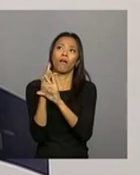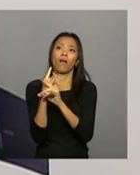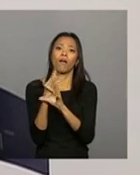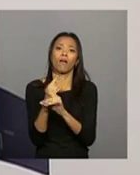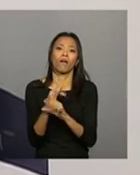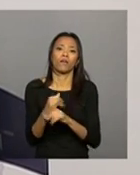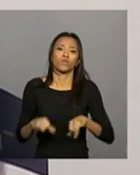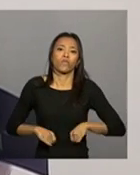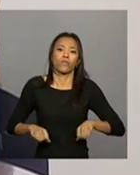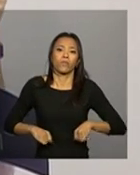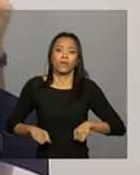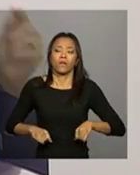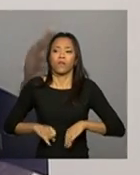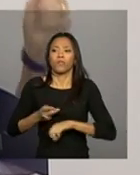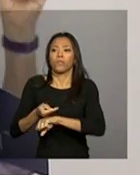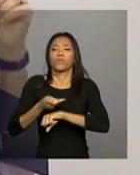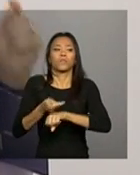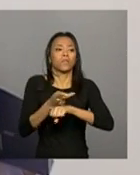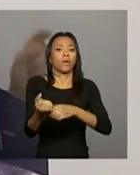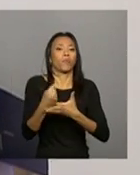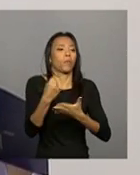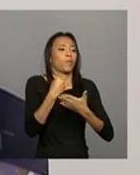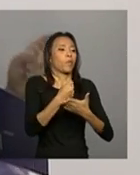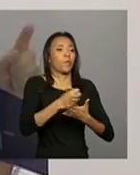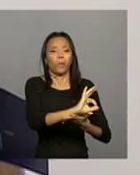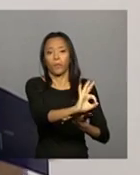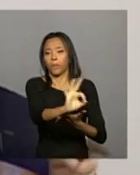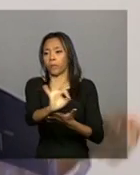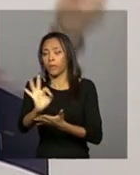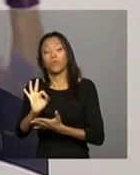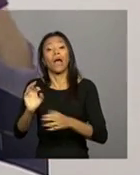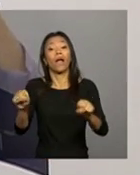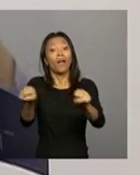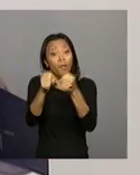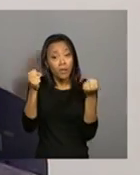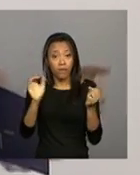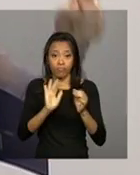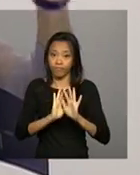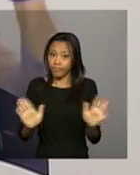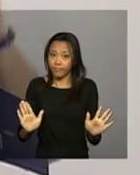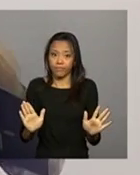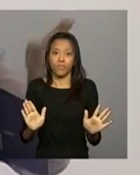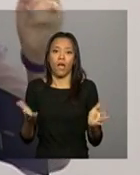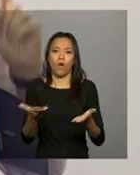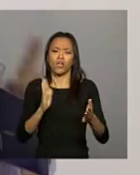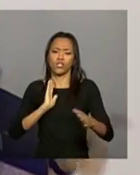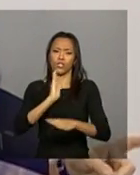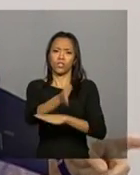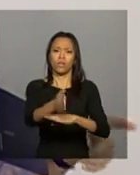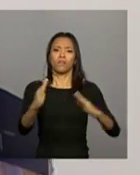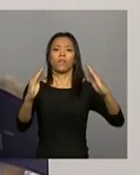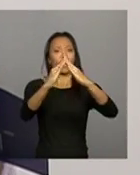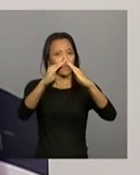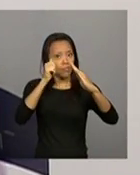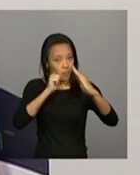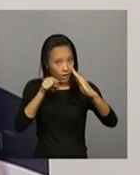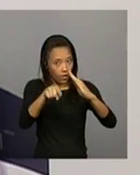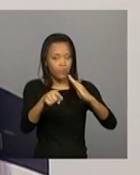serviço, universalizando cada vez mais o acesso, qualificando-os e